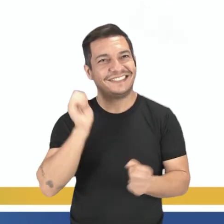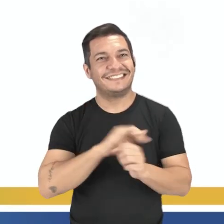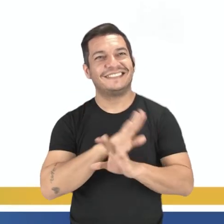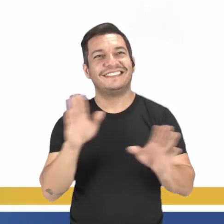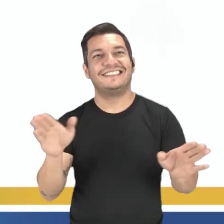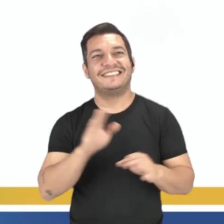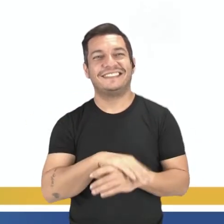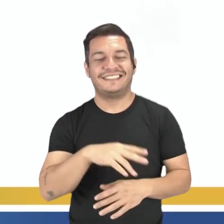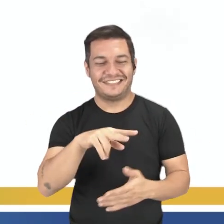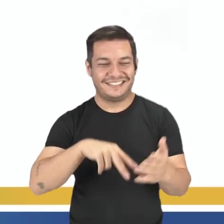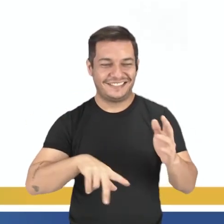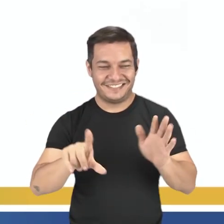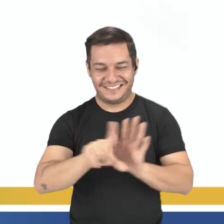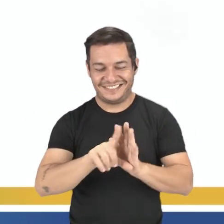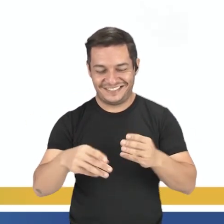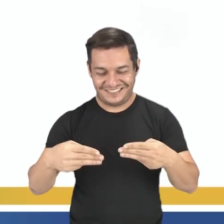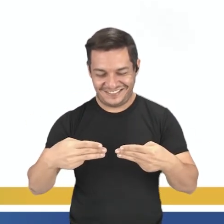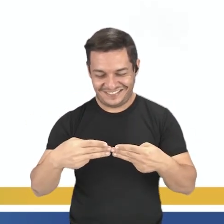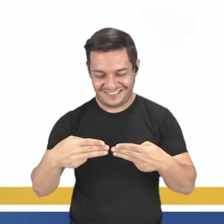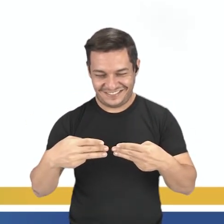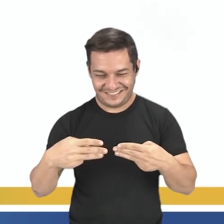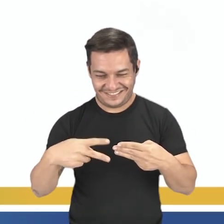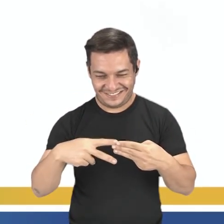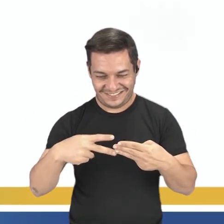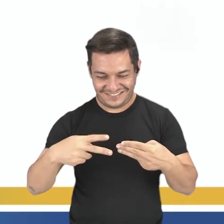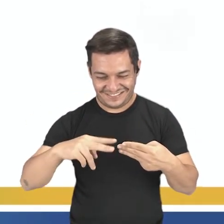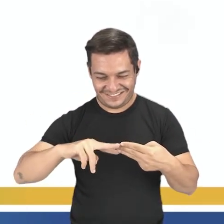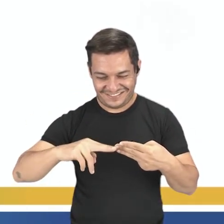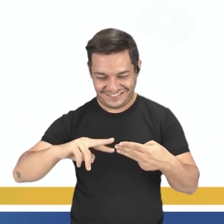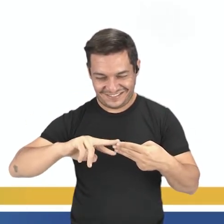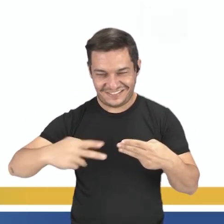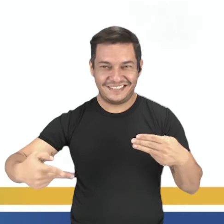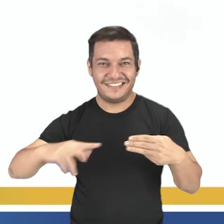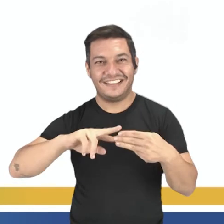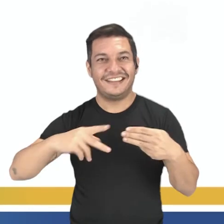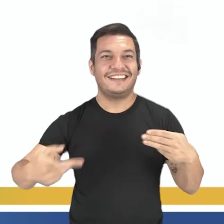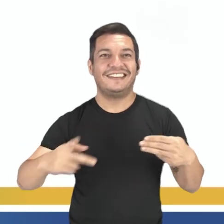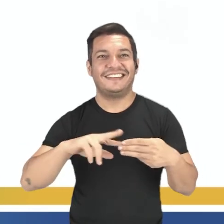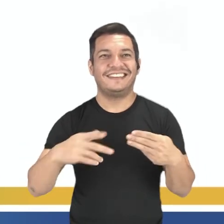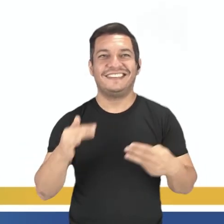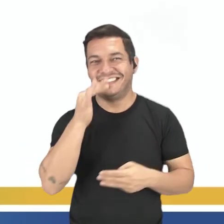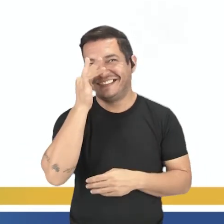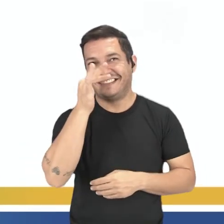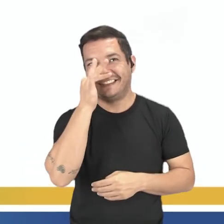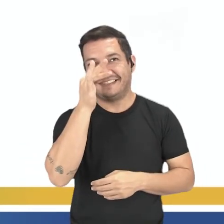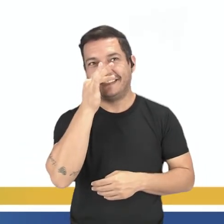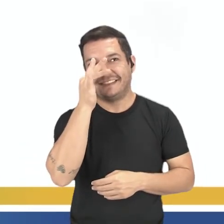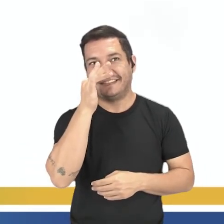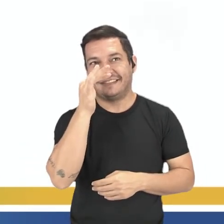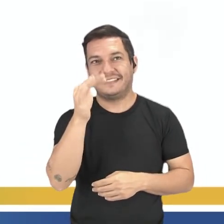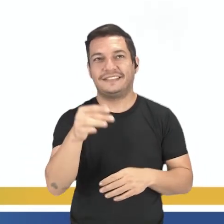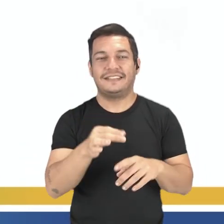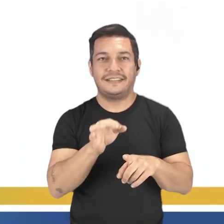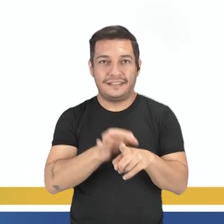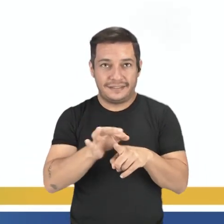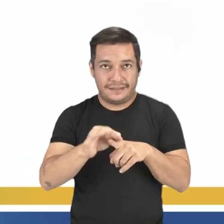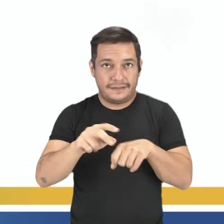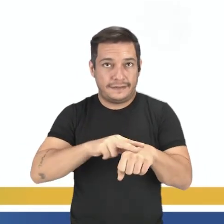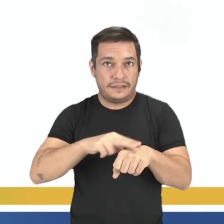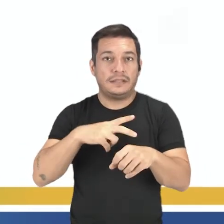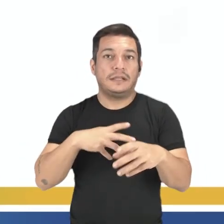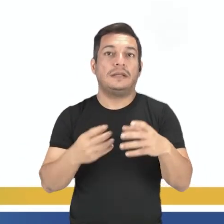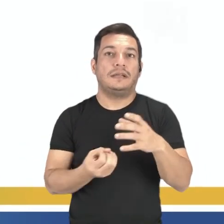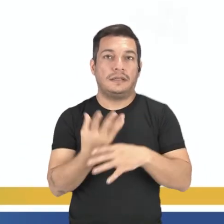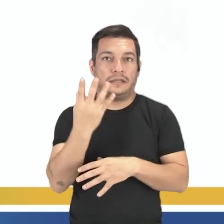essa primeira lei de Mendel da segregação dos fatores, tá? Então, em plantas de ervilha ocorre normalmente a